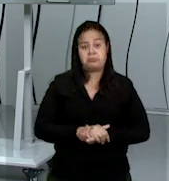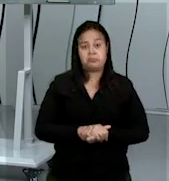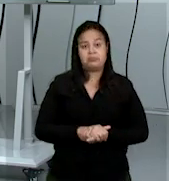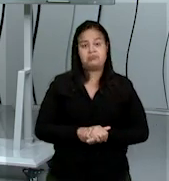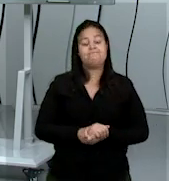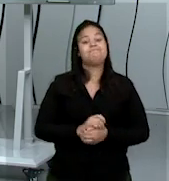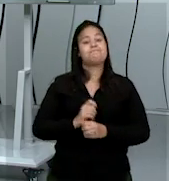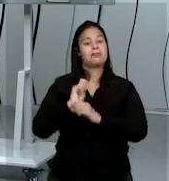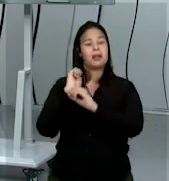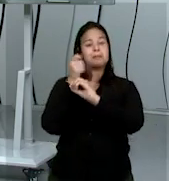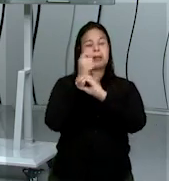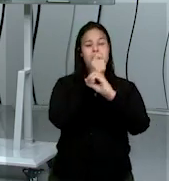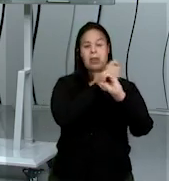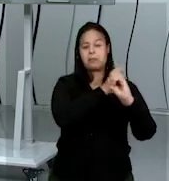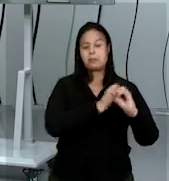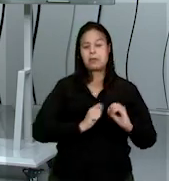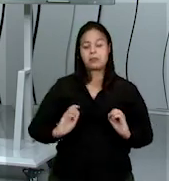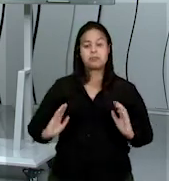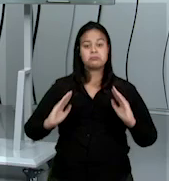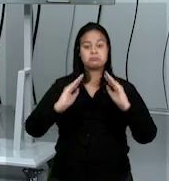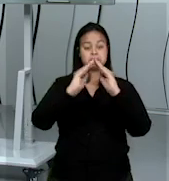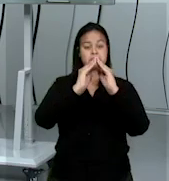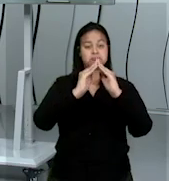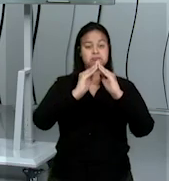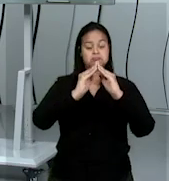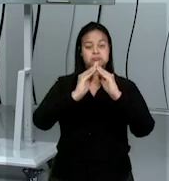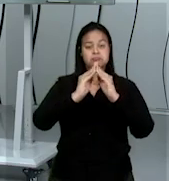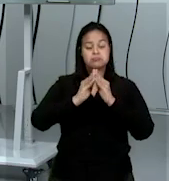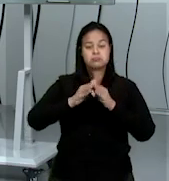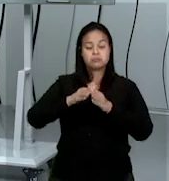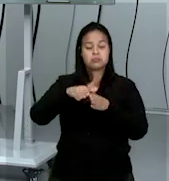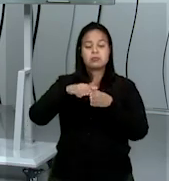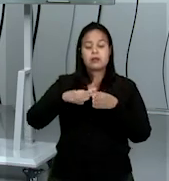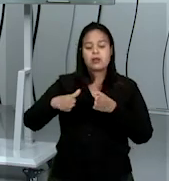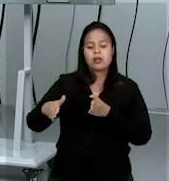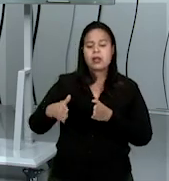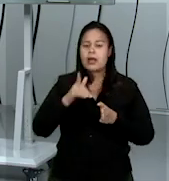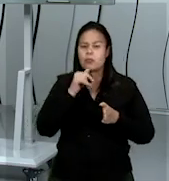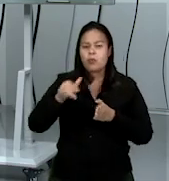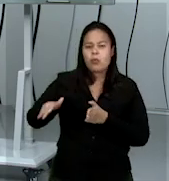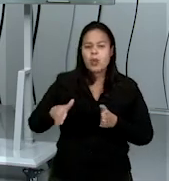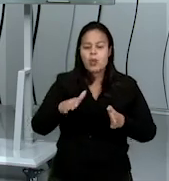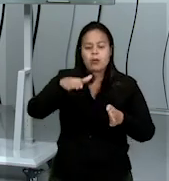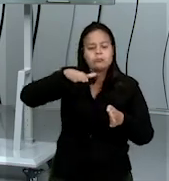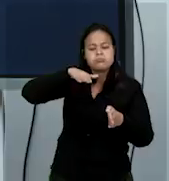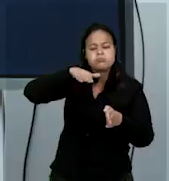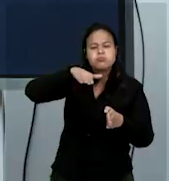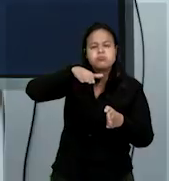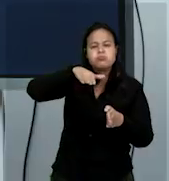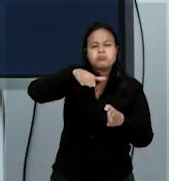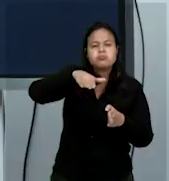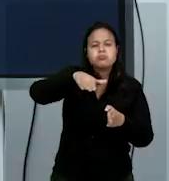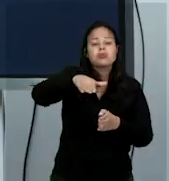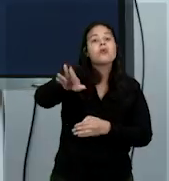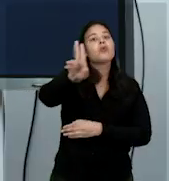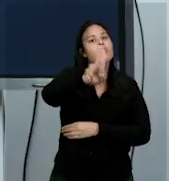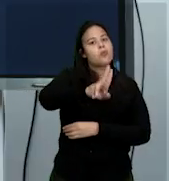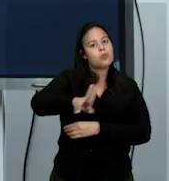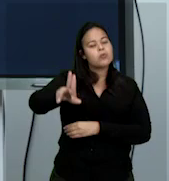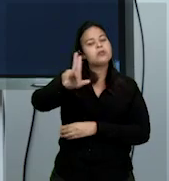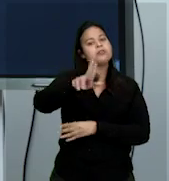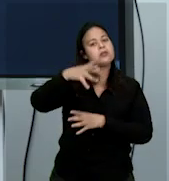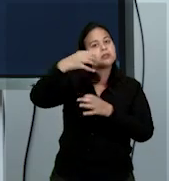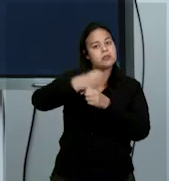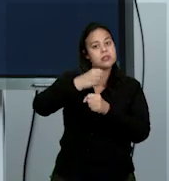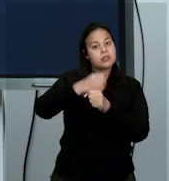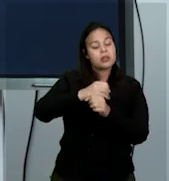na construção de telhado, na construção de pontes, na construção de viadutos. É muito usado para poder saber